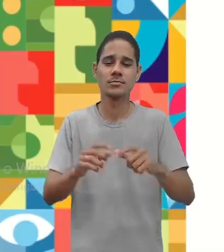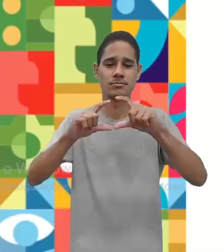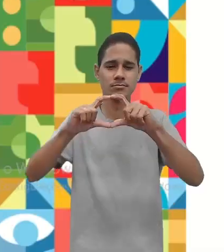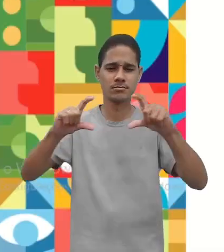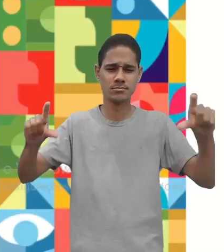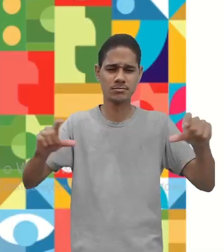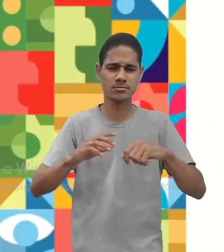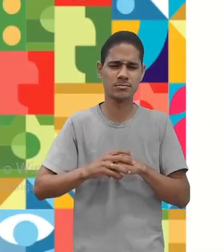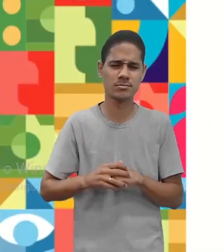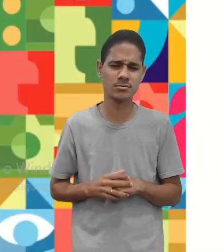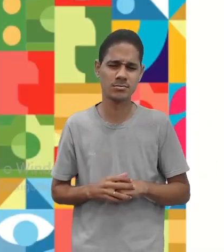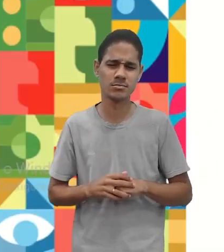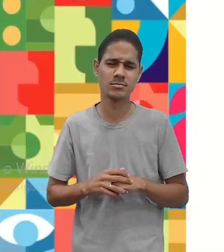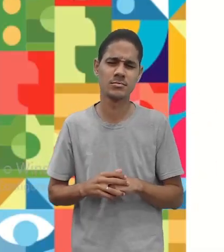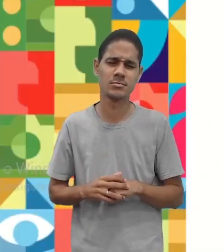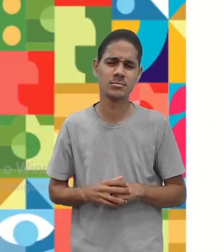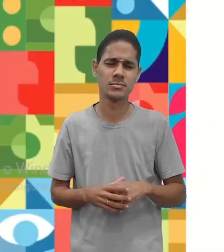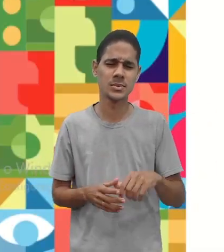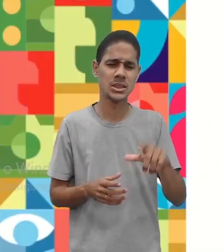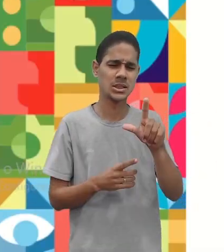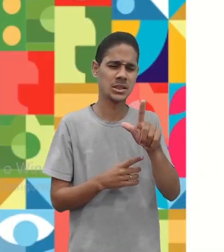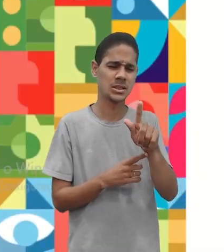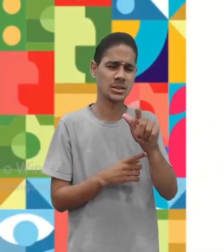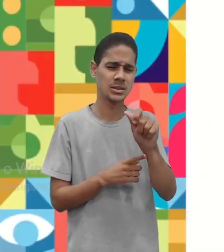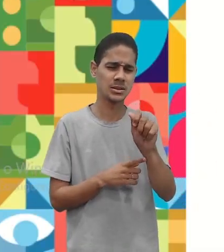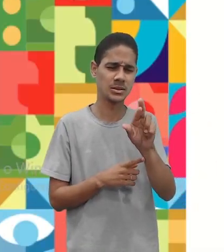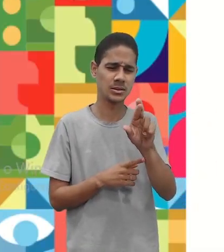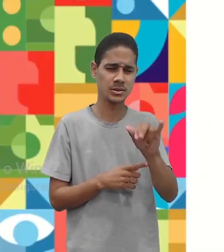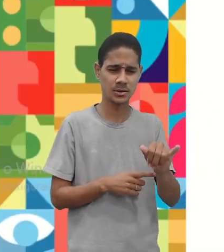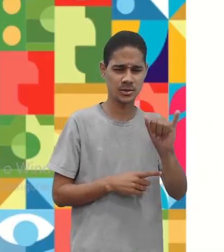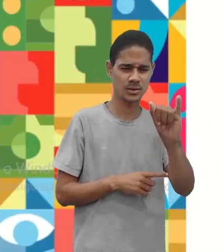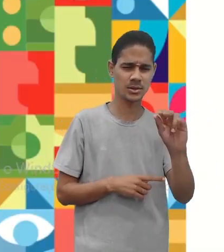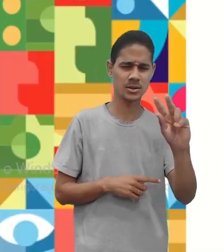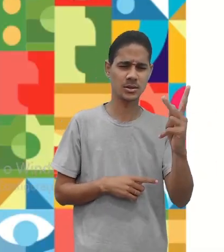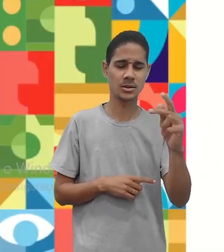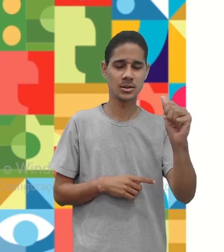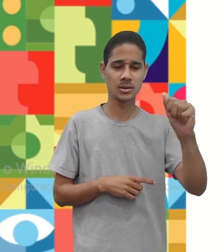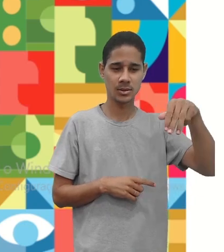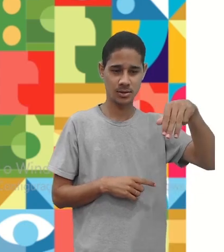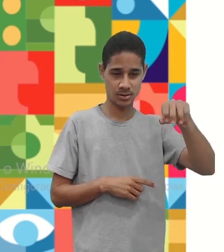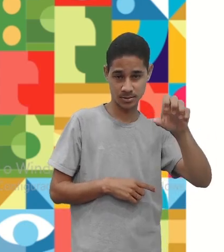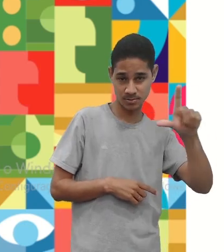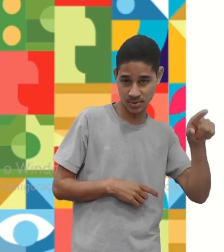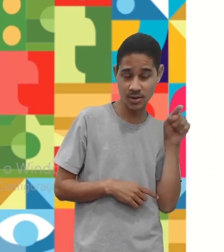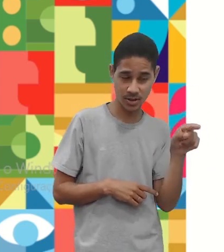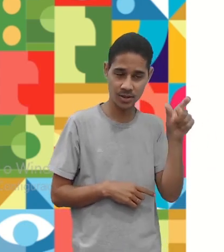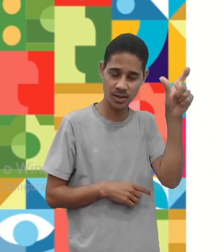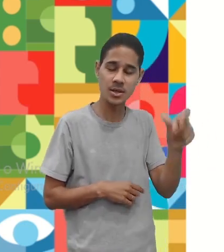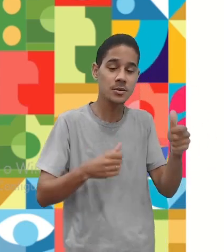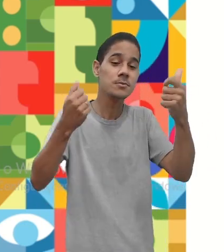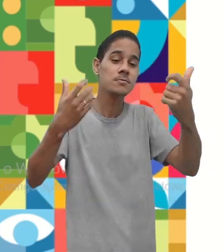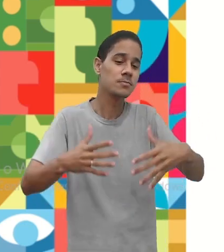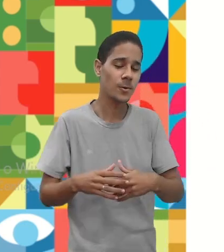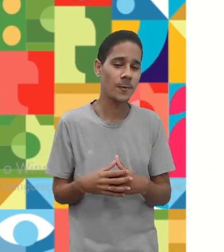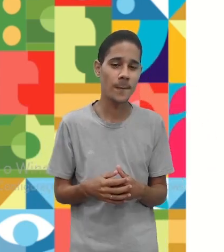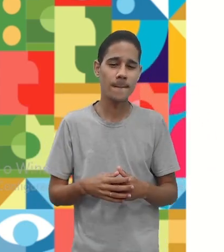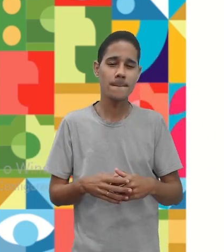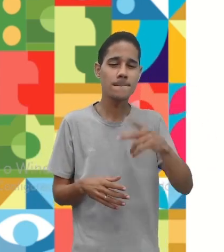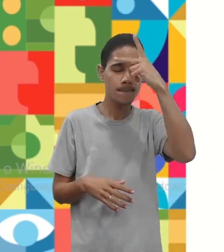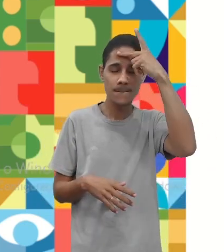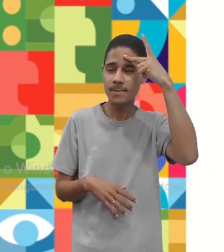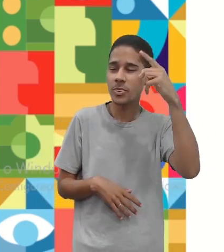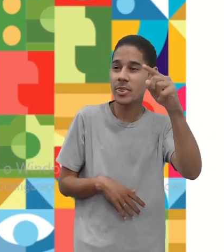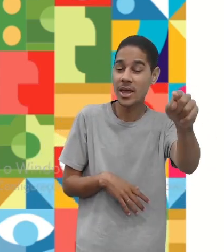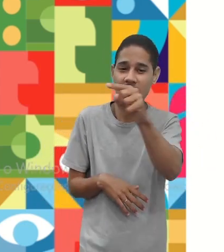mensagem, que é uma mensagem interessante de Gary Hamel, né? Eu vou tentar falar em inglês, mas ele diz o seguinte, que as pessoas,